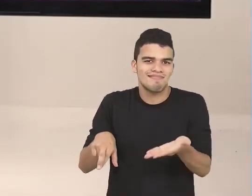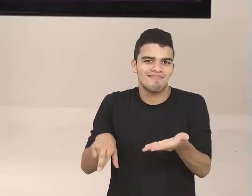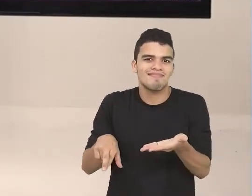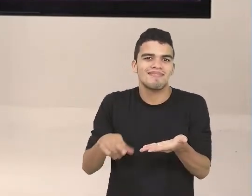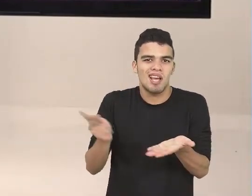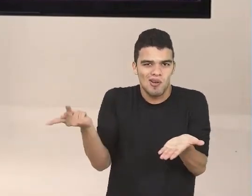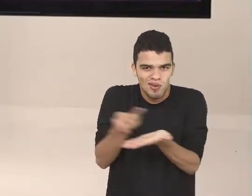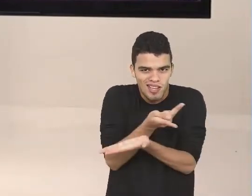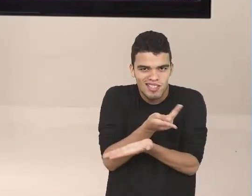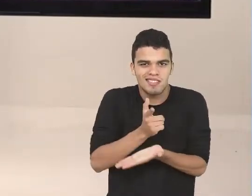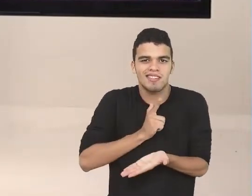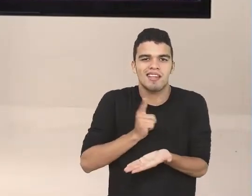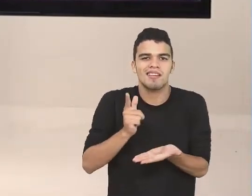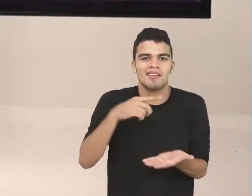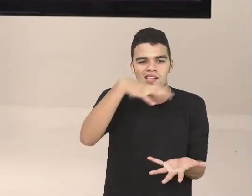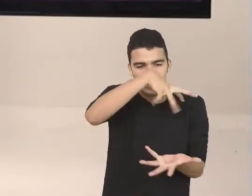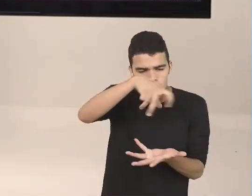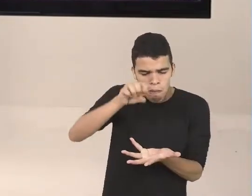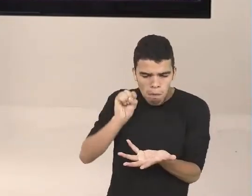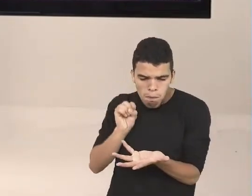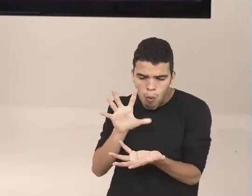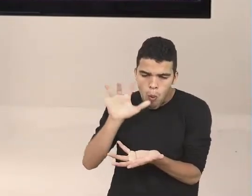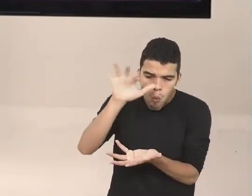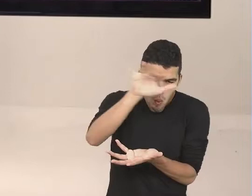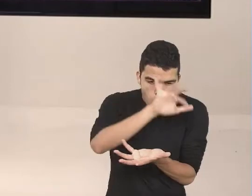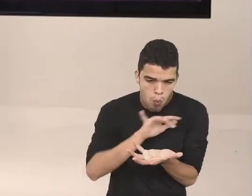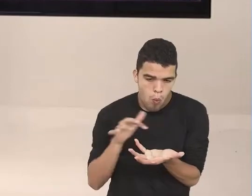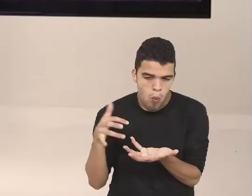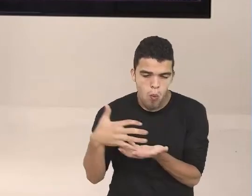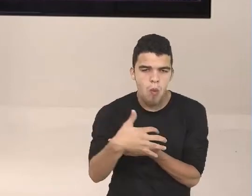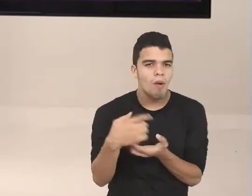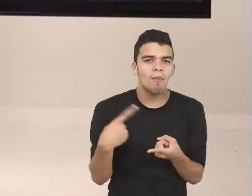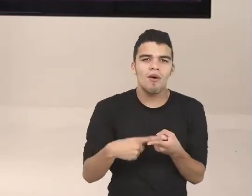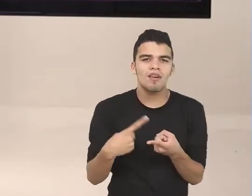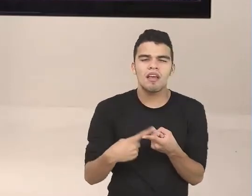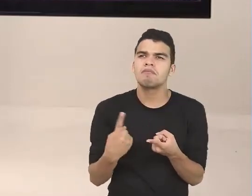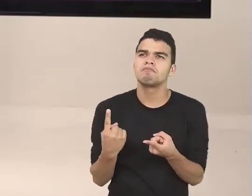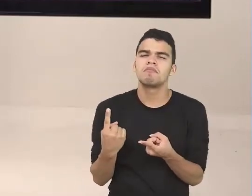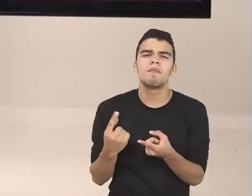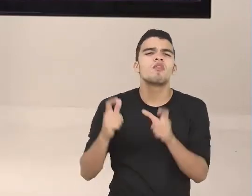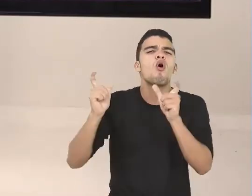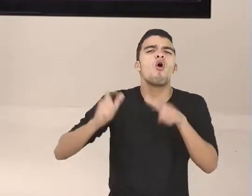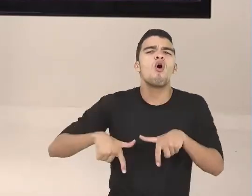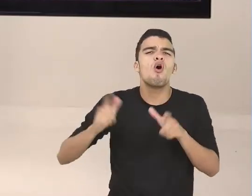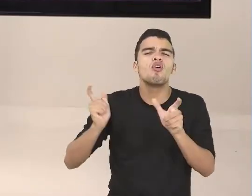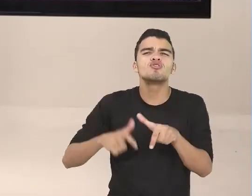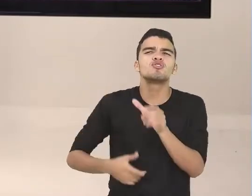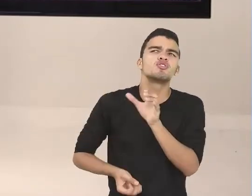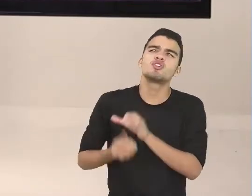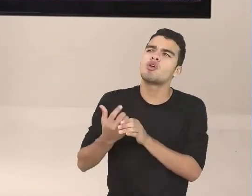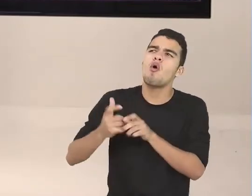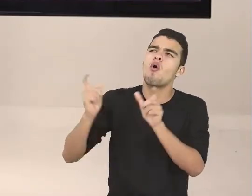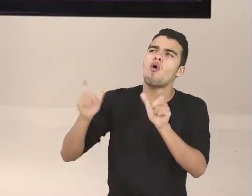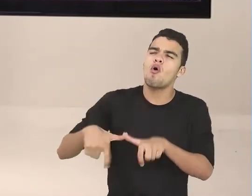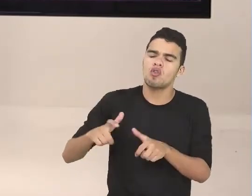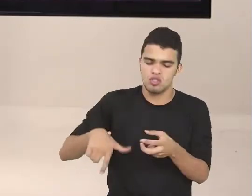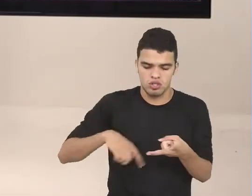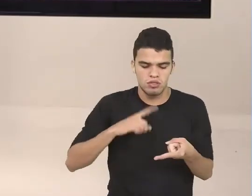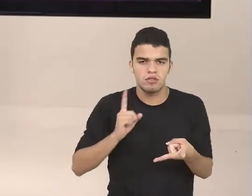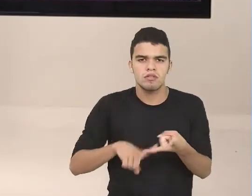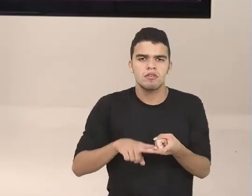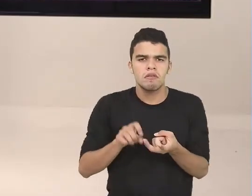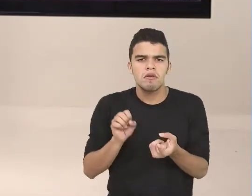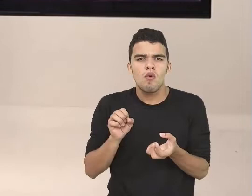essa pandemia. A gente não conseguiu identificar de onde surgiu, como que ela foi se espalhando, e as